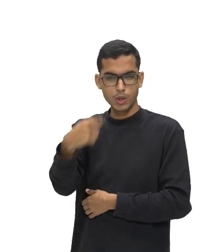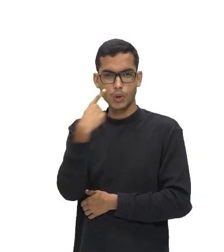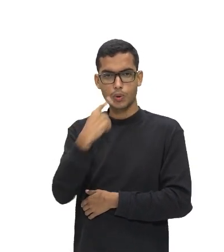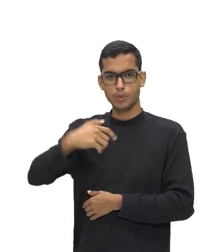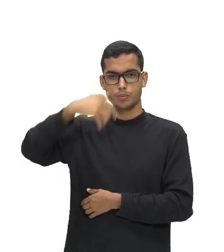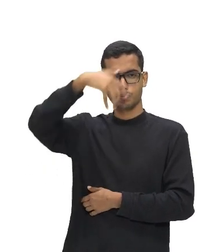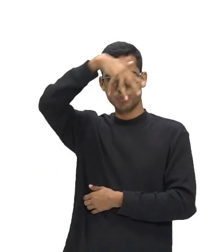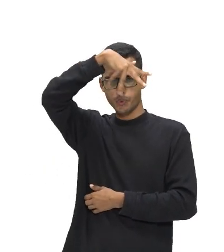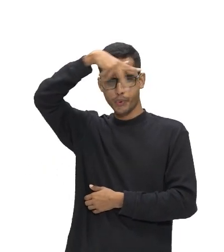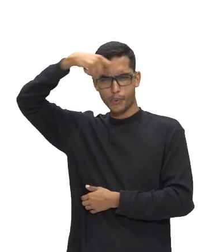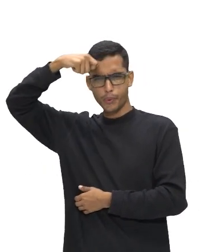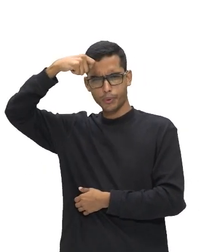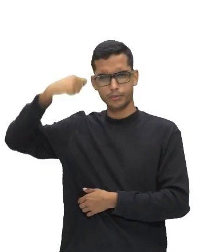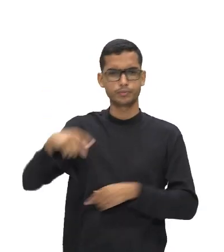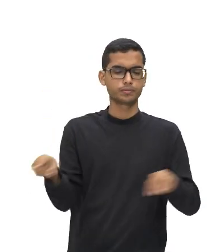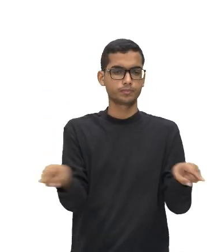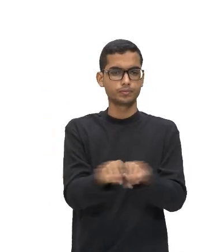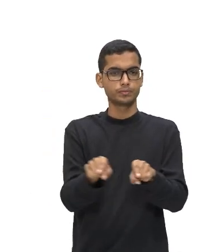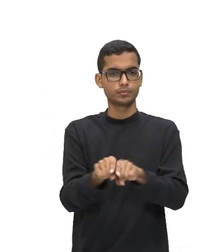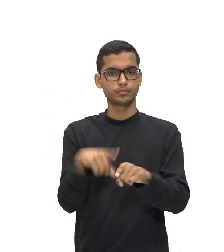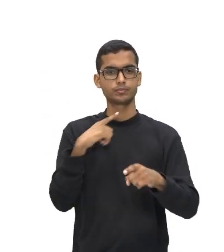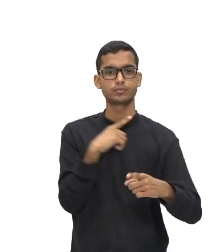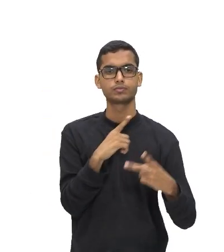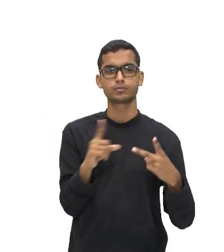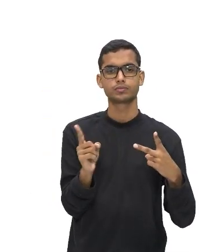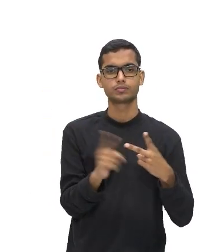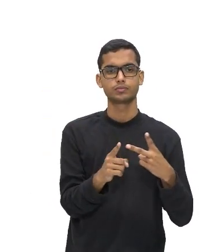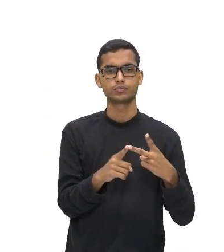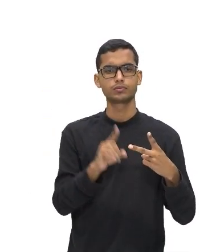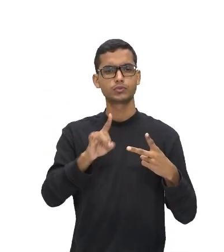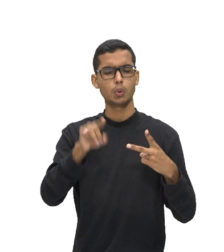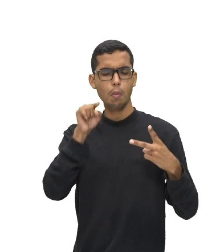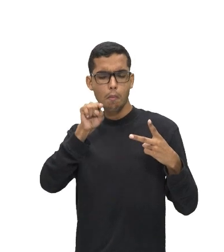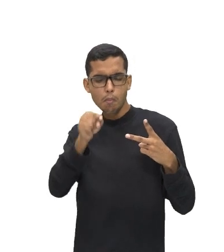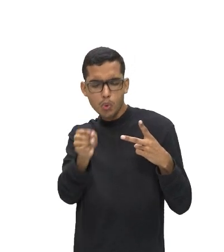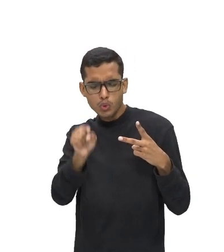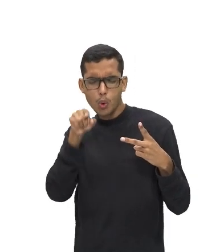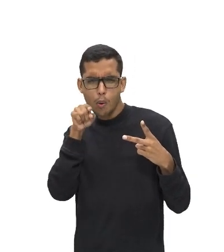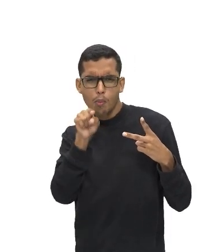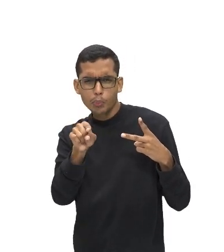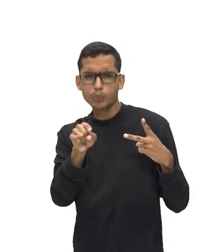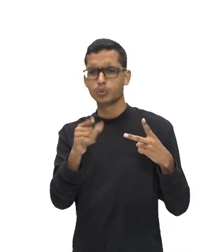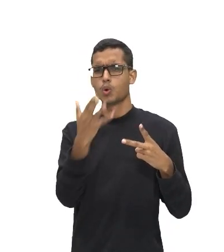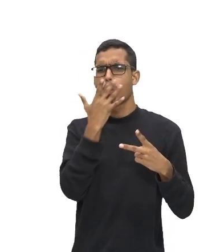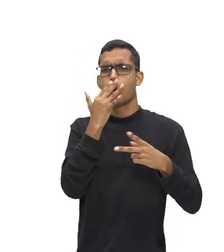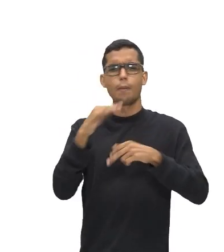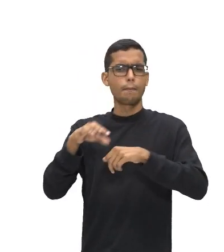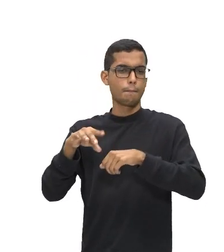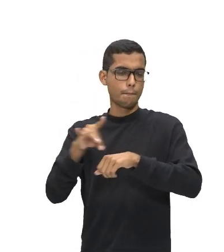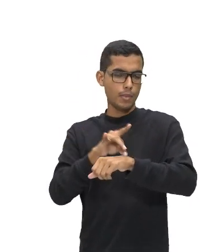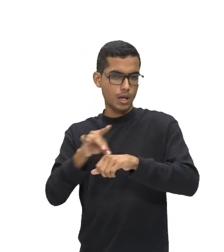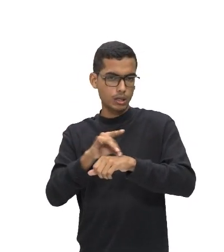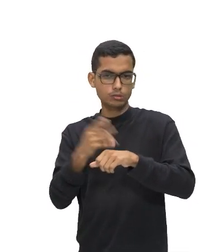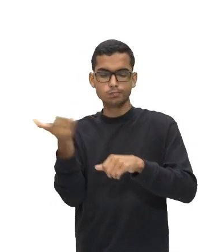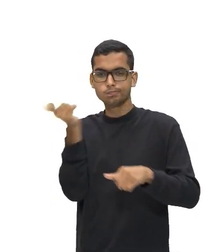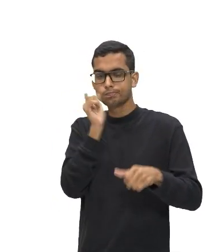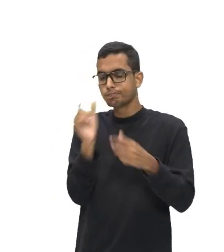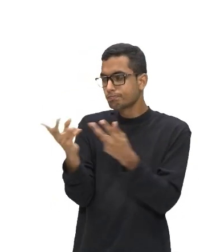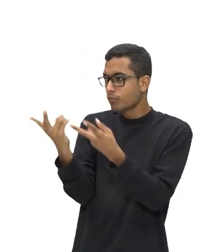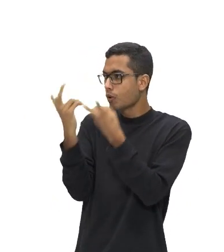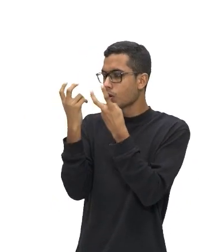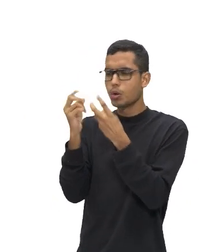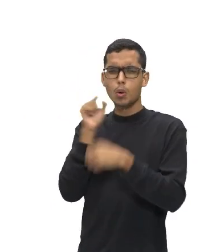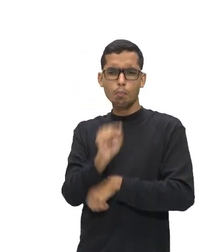ele continua. O segundo símbolo é apenas um ponto preto. Todo ponto preto, que vocês já conseguem identificar um monte,